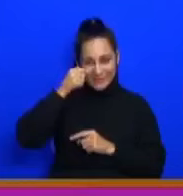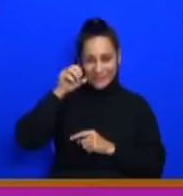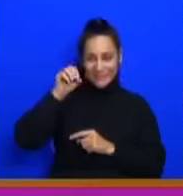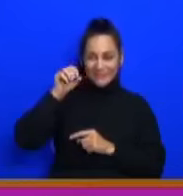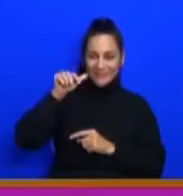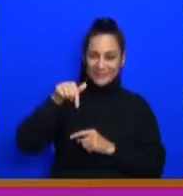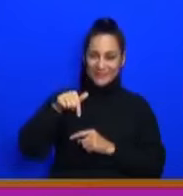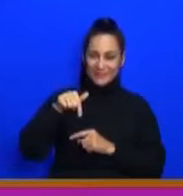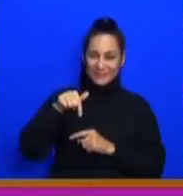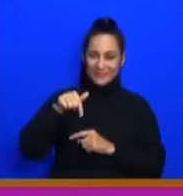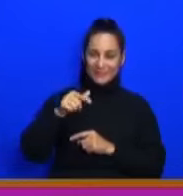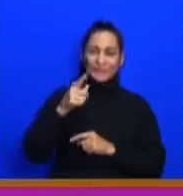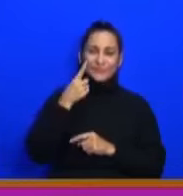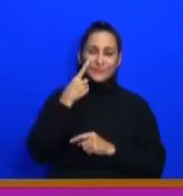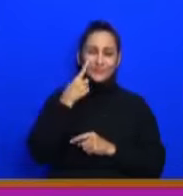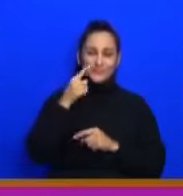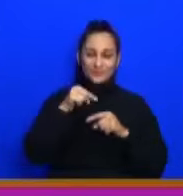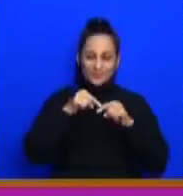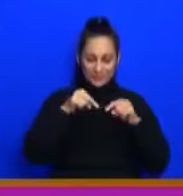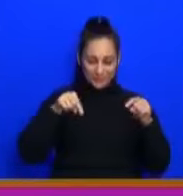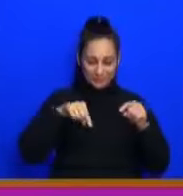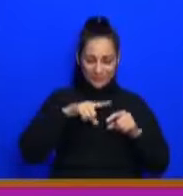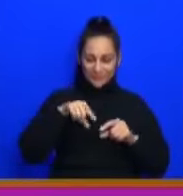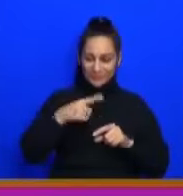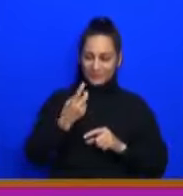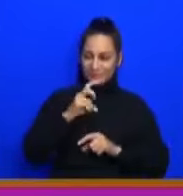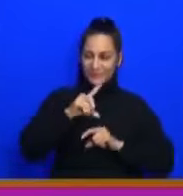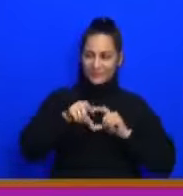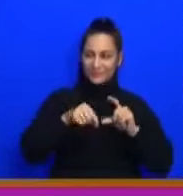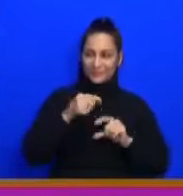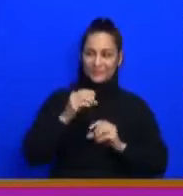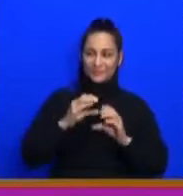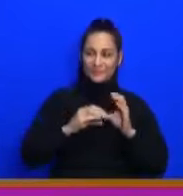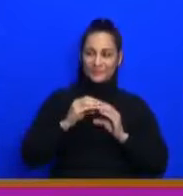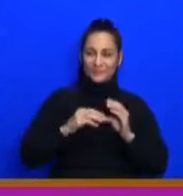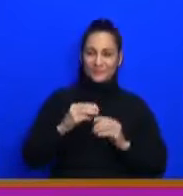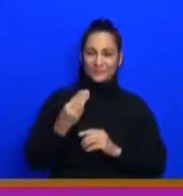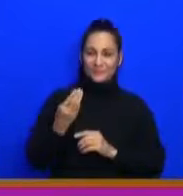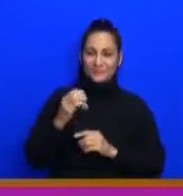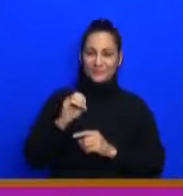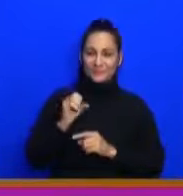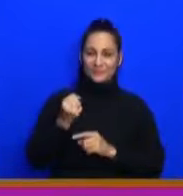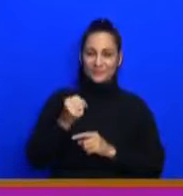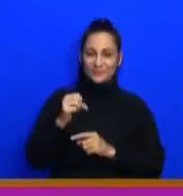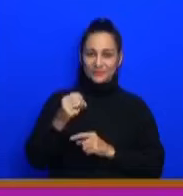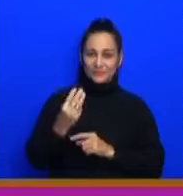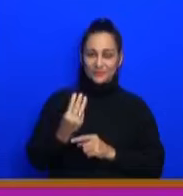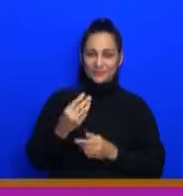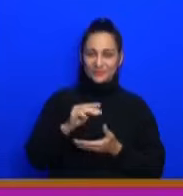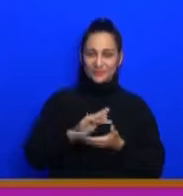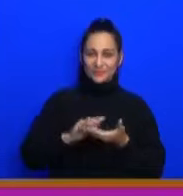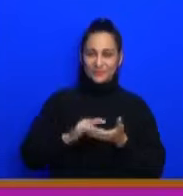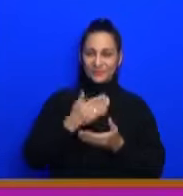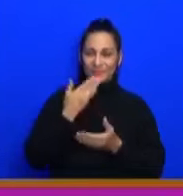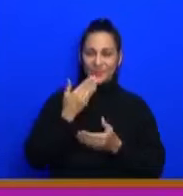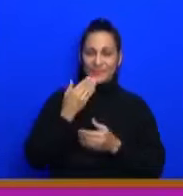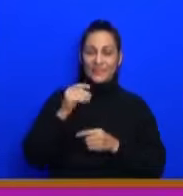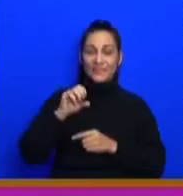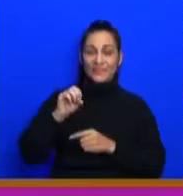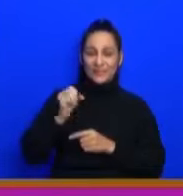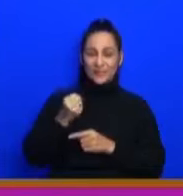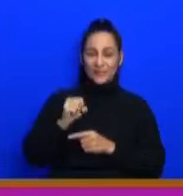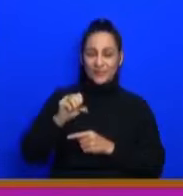07. Vamos conferir as 15 dezenas sorteadas no concurso 3.083 da Loto Fácil.